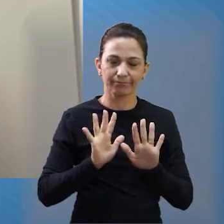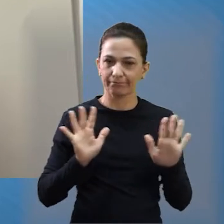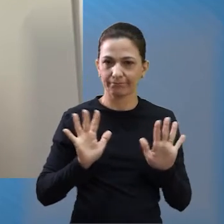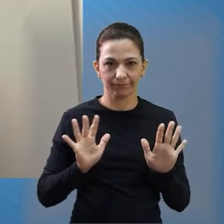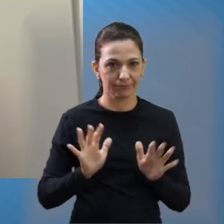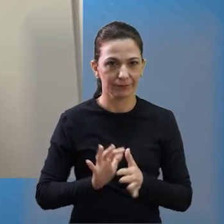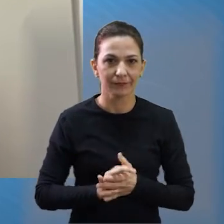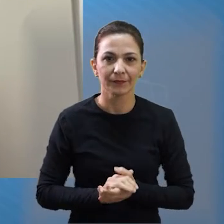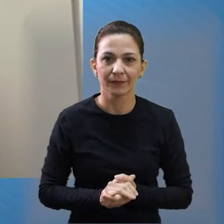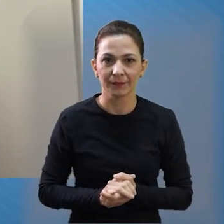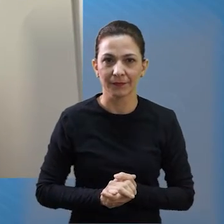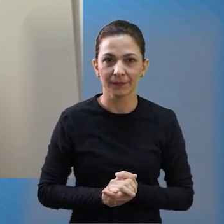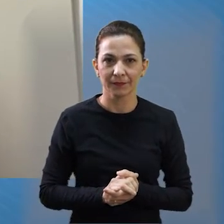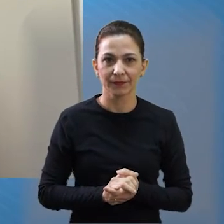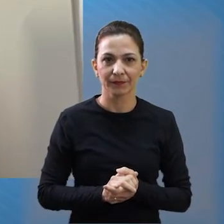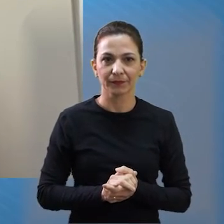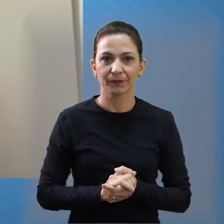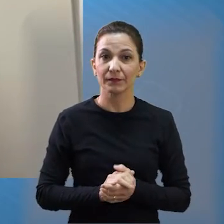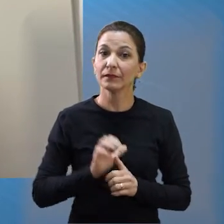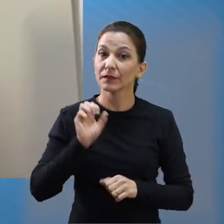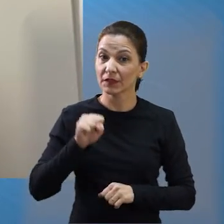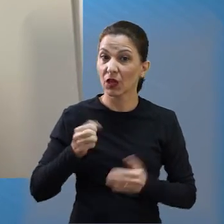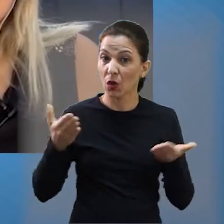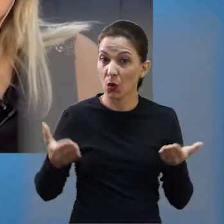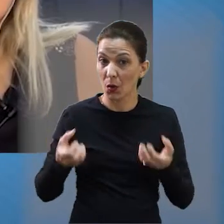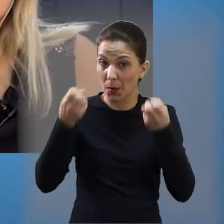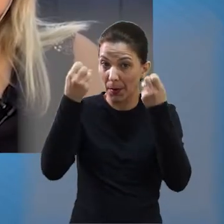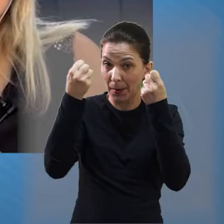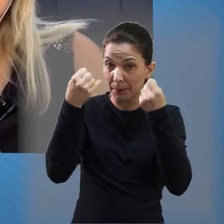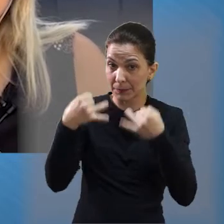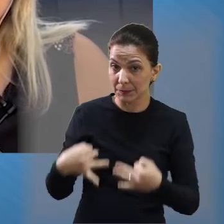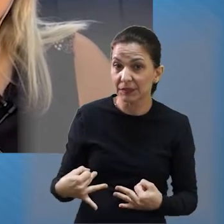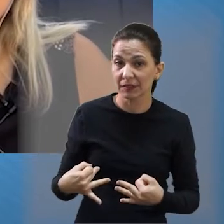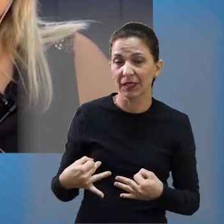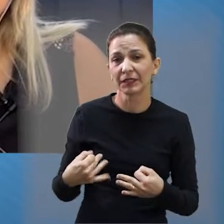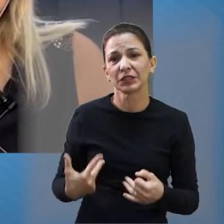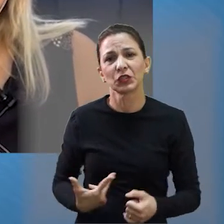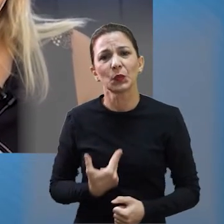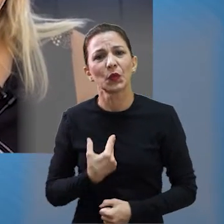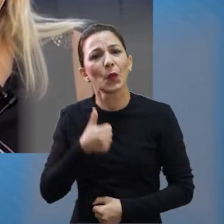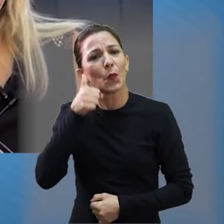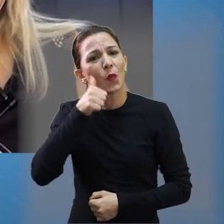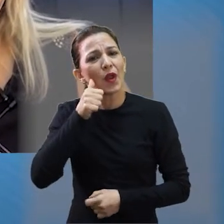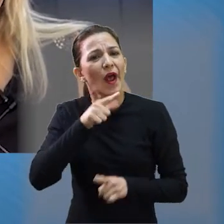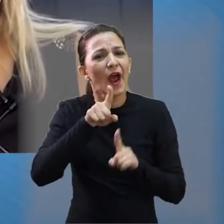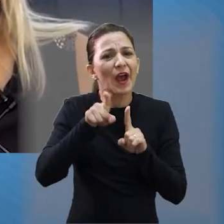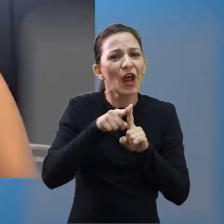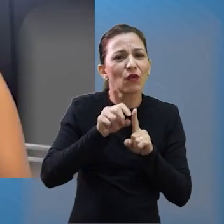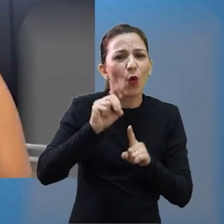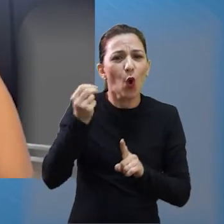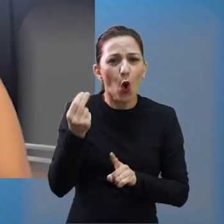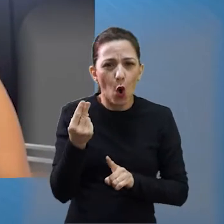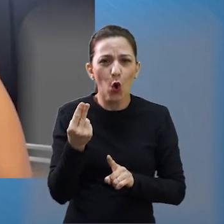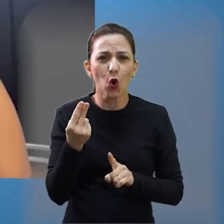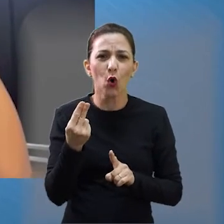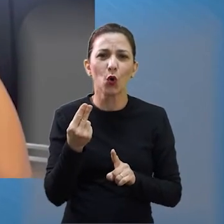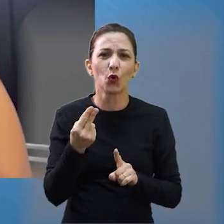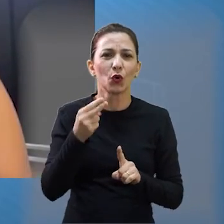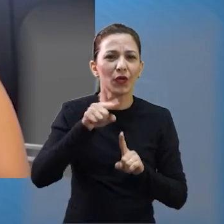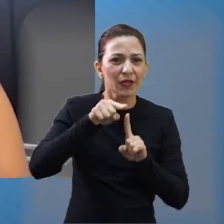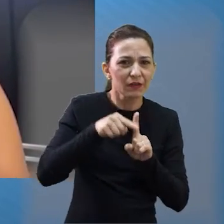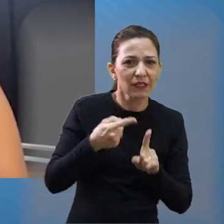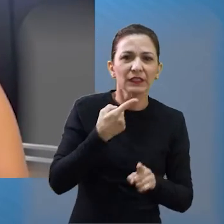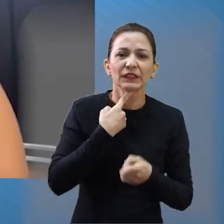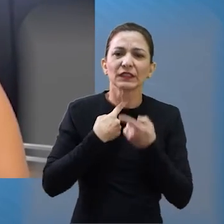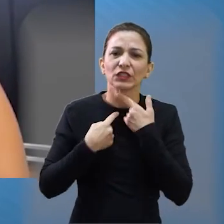resolver por si, vai resolver, porque realmente não vai. Sim. Doutora Sandra, e para a gente finalizar, quais são os cuidados que